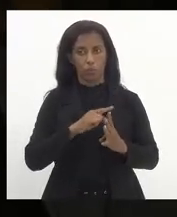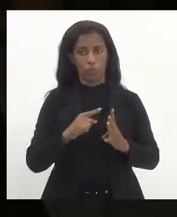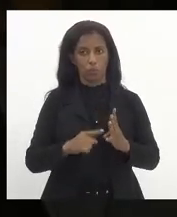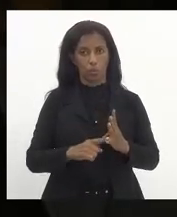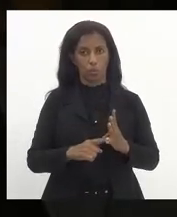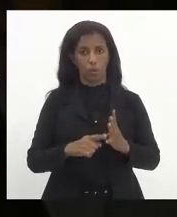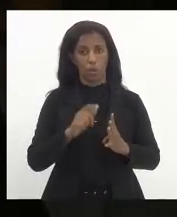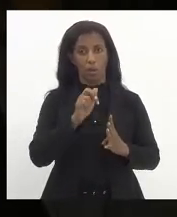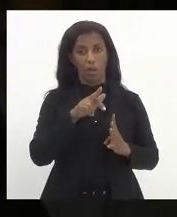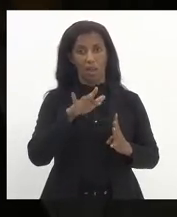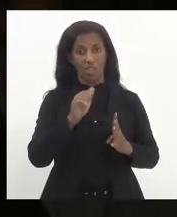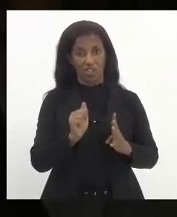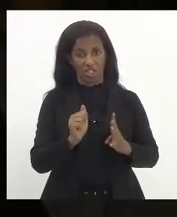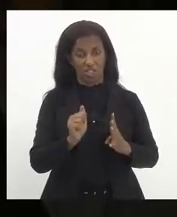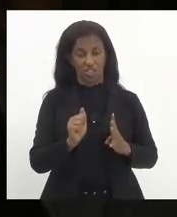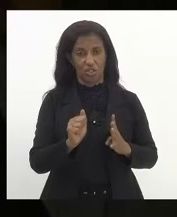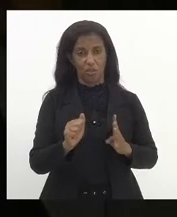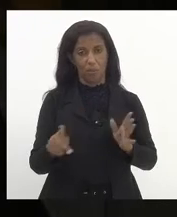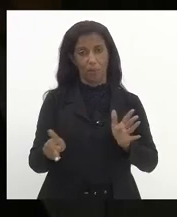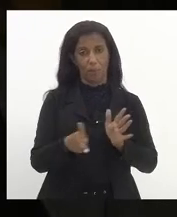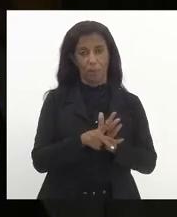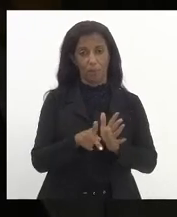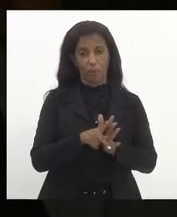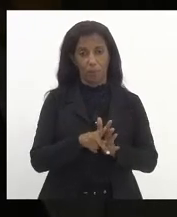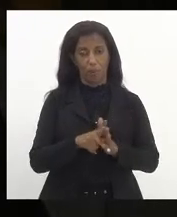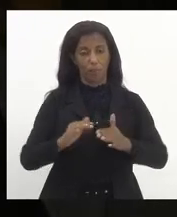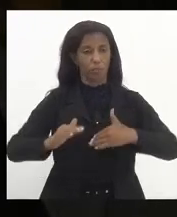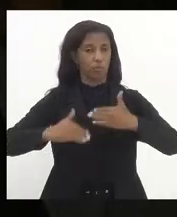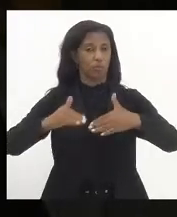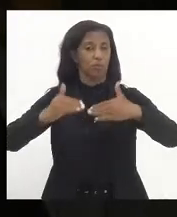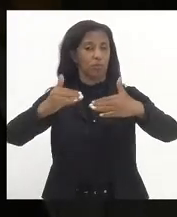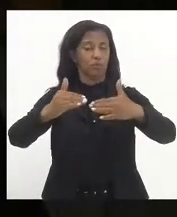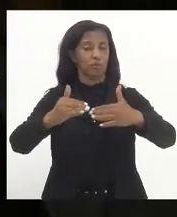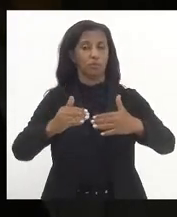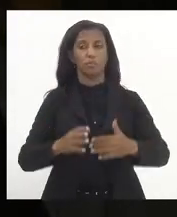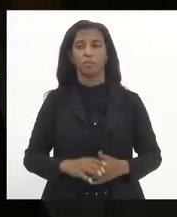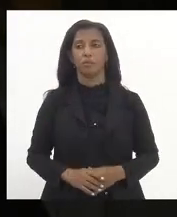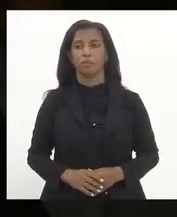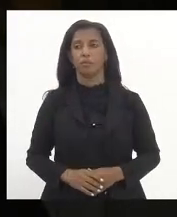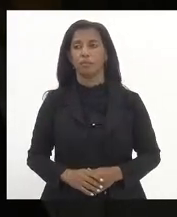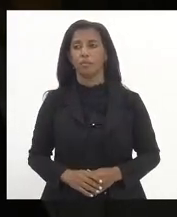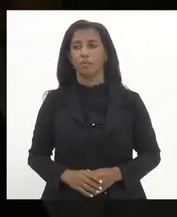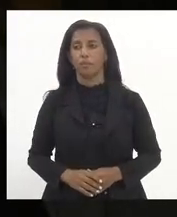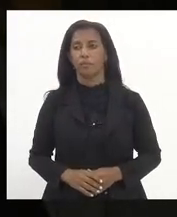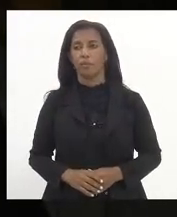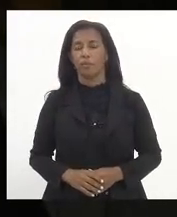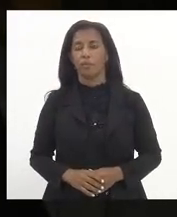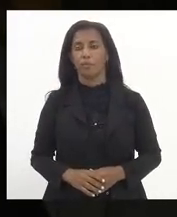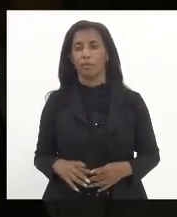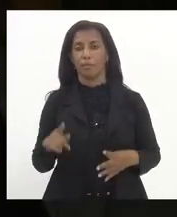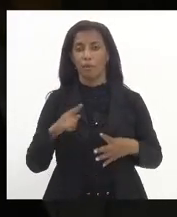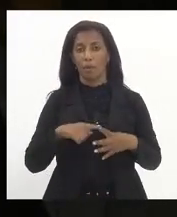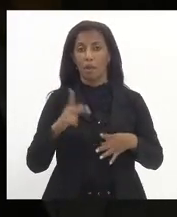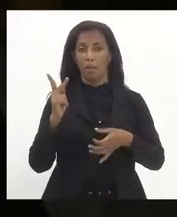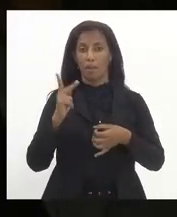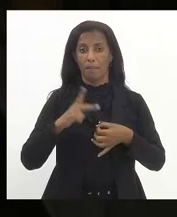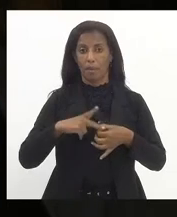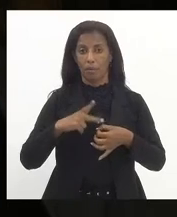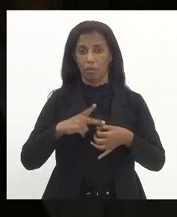dos quatro grandes agentes estatais indutores de desenvolvimento, eu me refiro aqui a